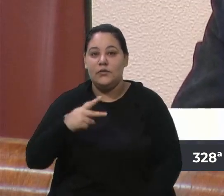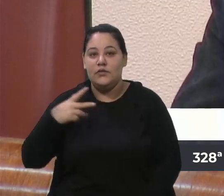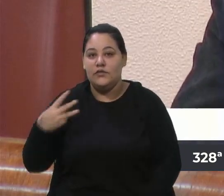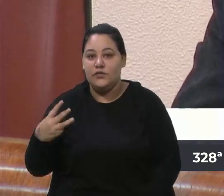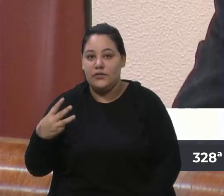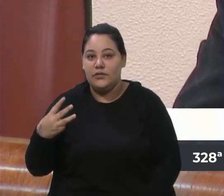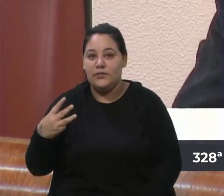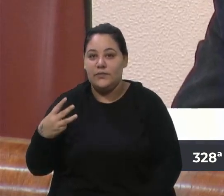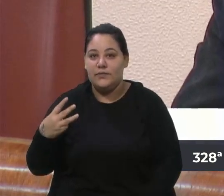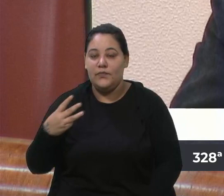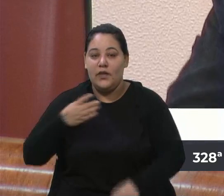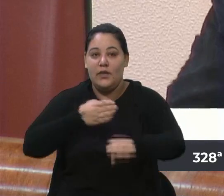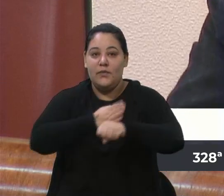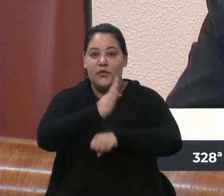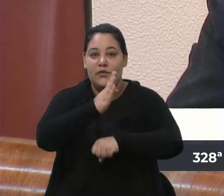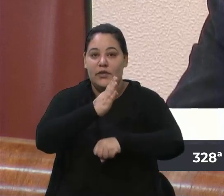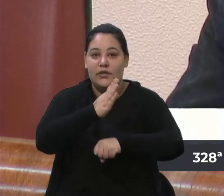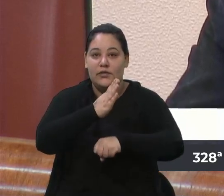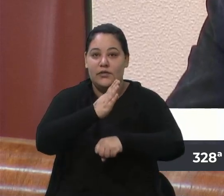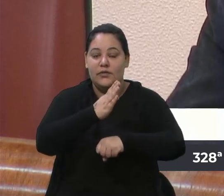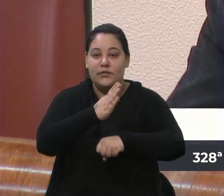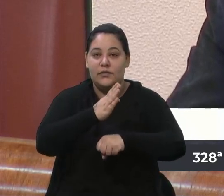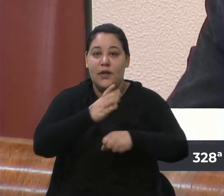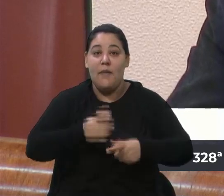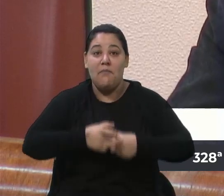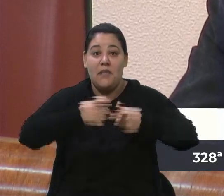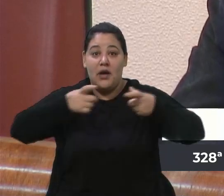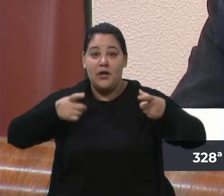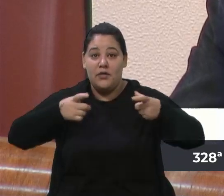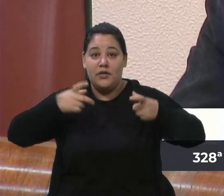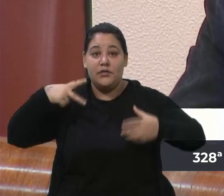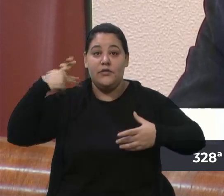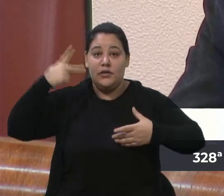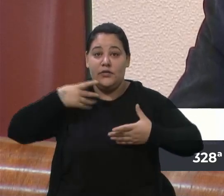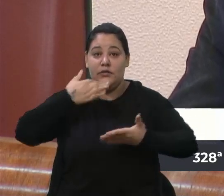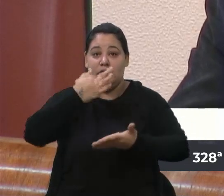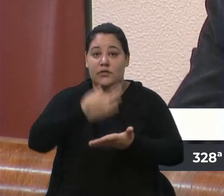14/2023 foi aprovado por unanimidade com ausência